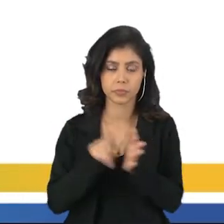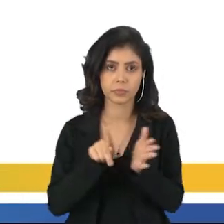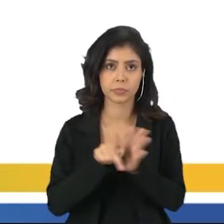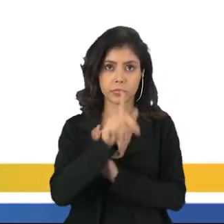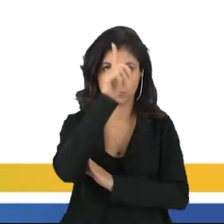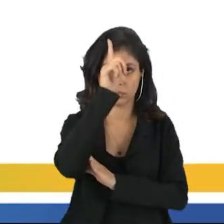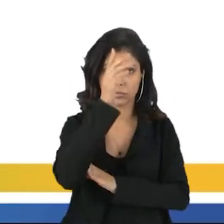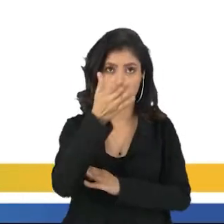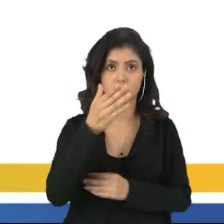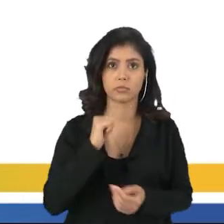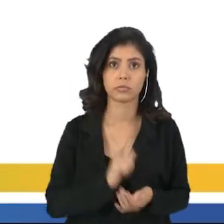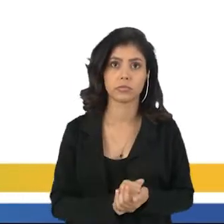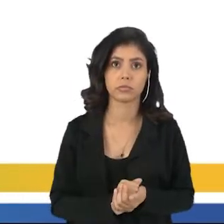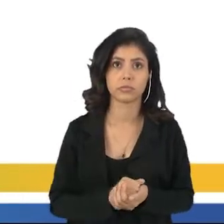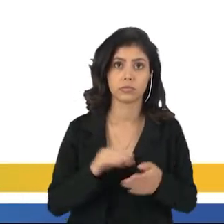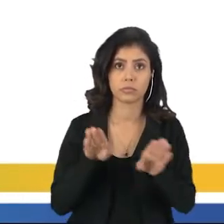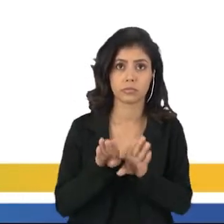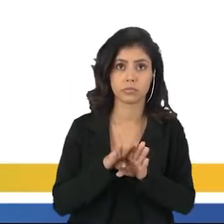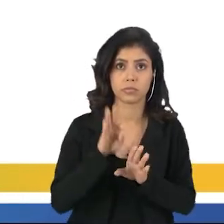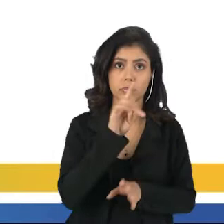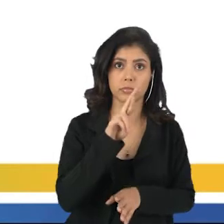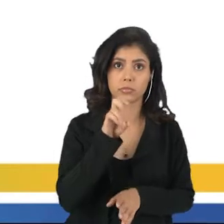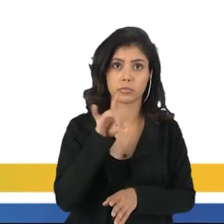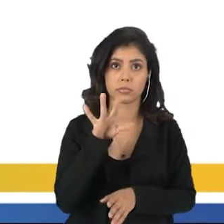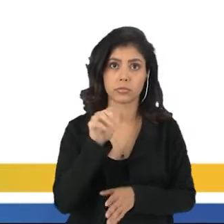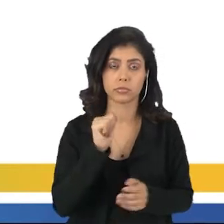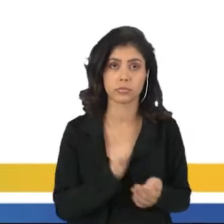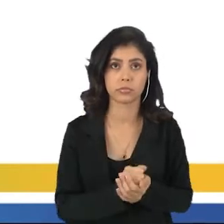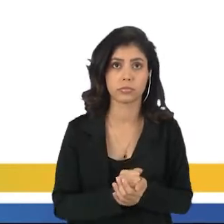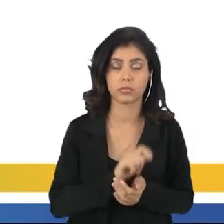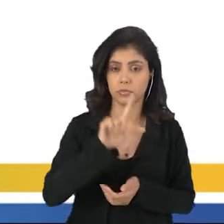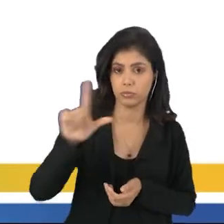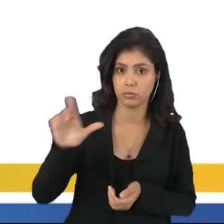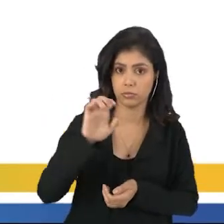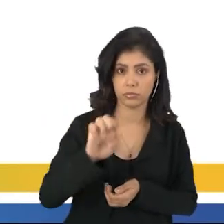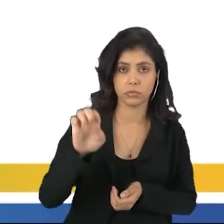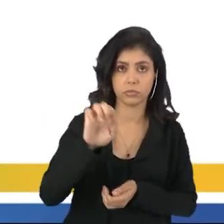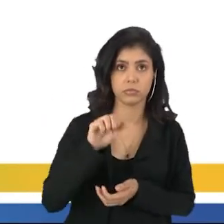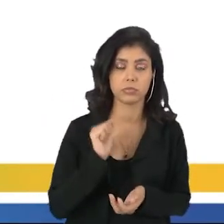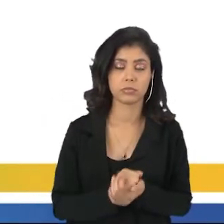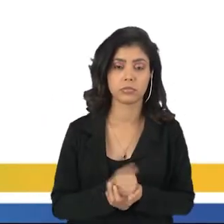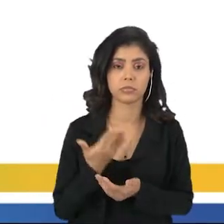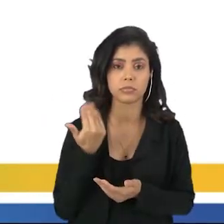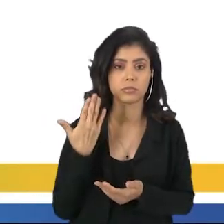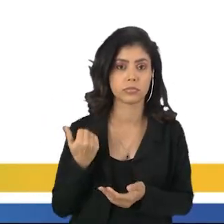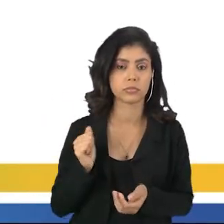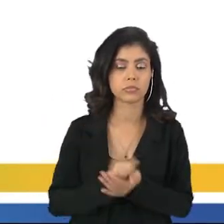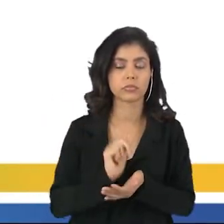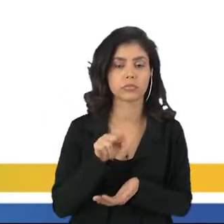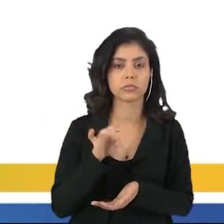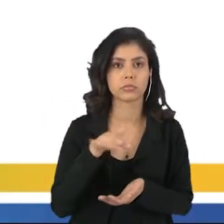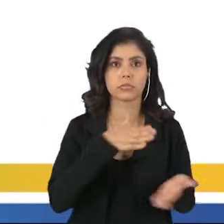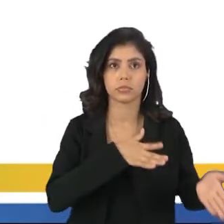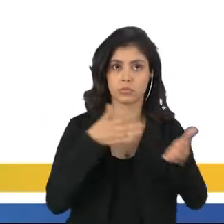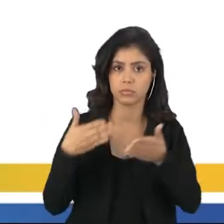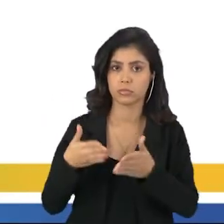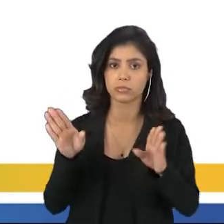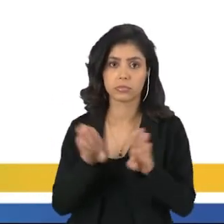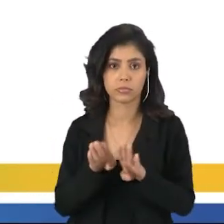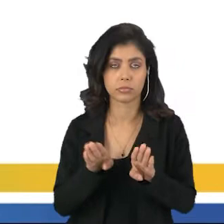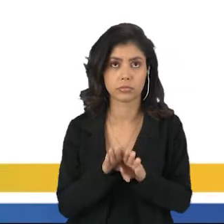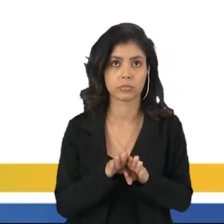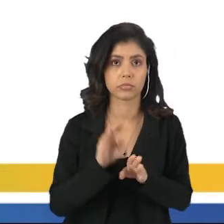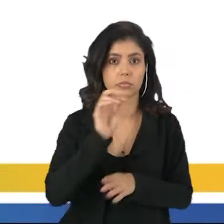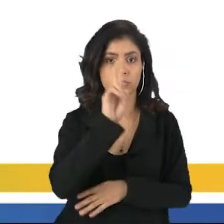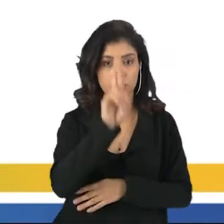Alemanha aqui, e também os eslavos, que é essa parte do leste europeu, da antiga União Soviética, e uma parte também